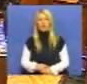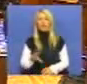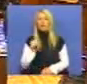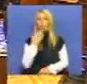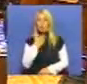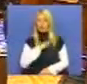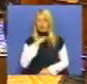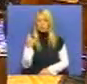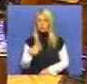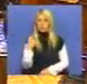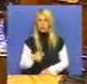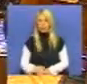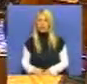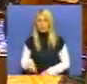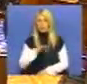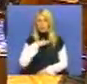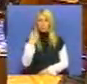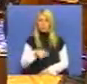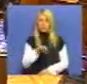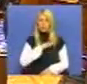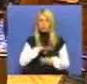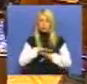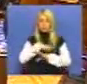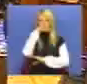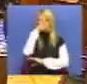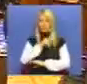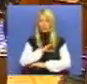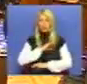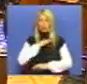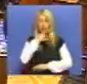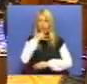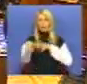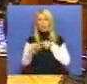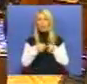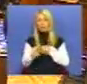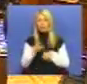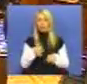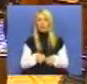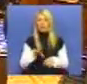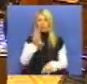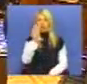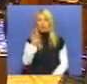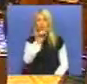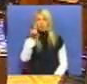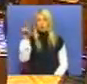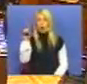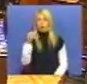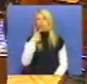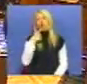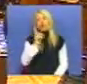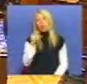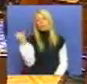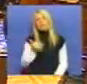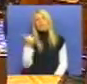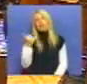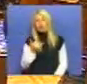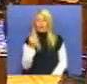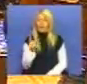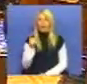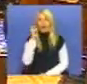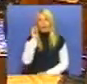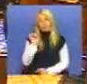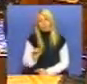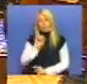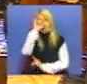Muito obrigada, Sr. Presidente. Sr. Presidente, senhores membros do Governo, senhores deputados, João, nome fictício para aquela que é